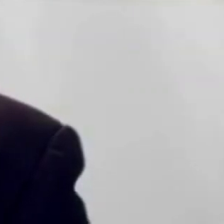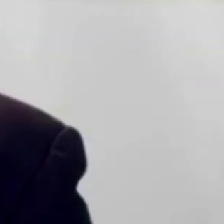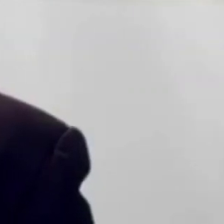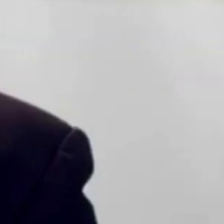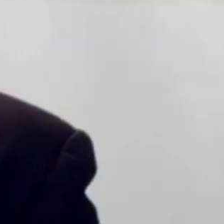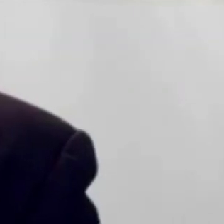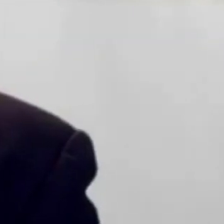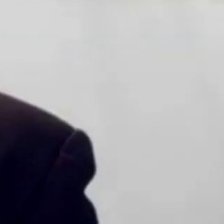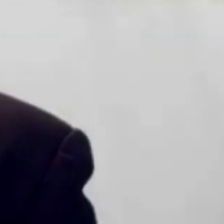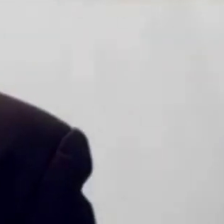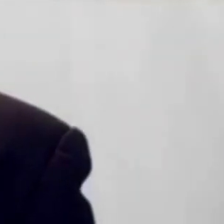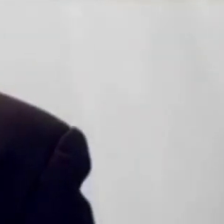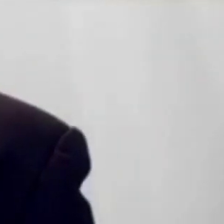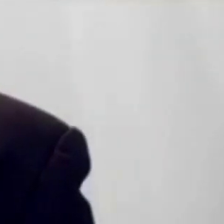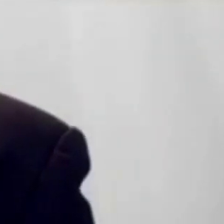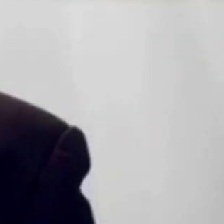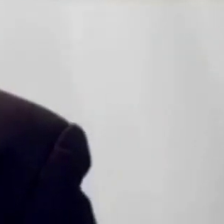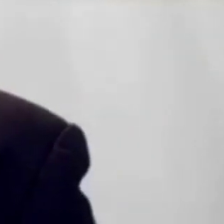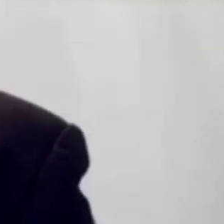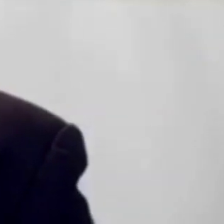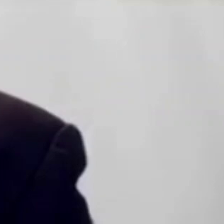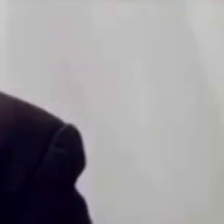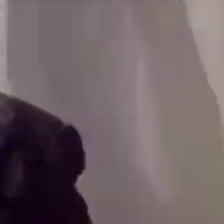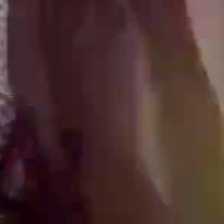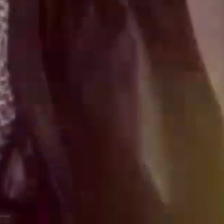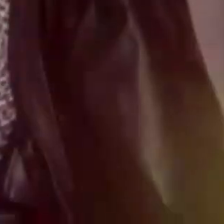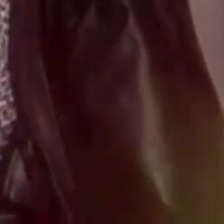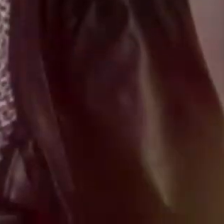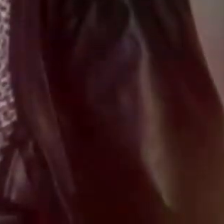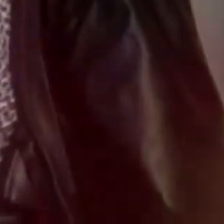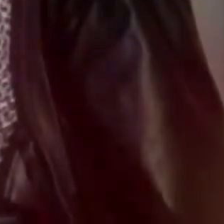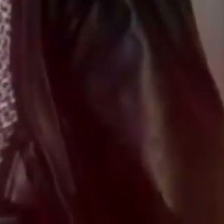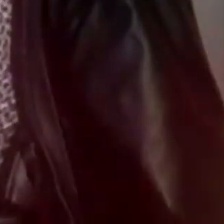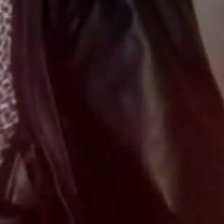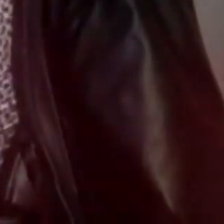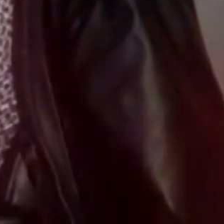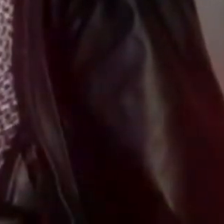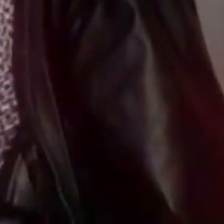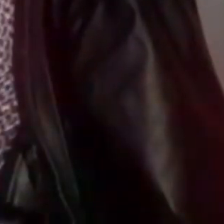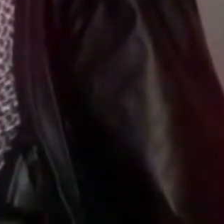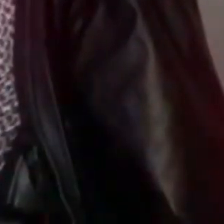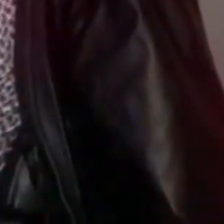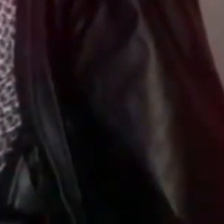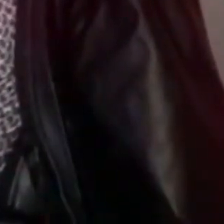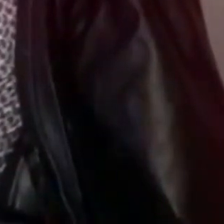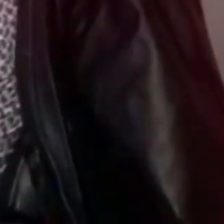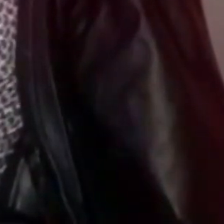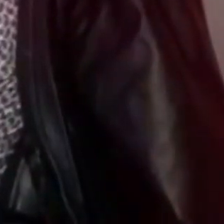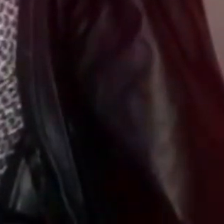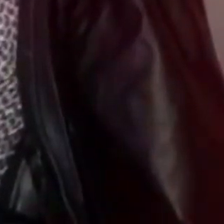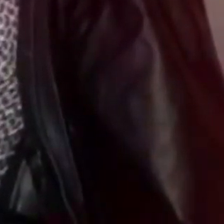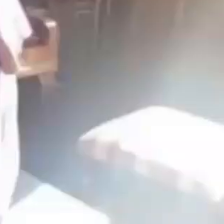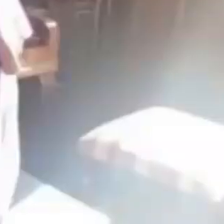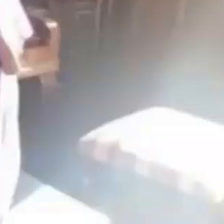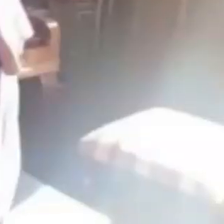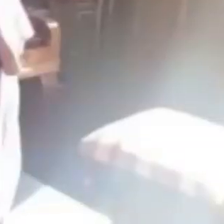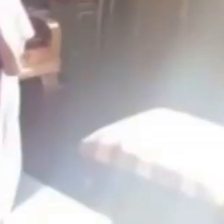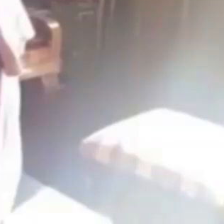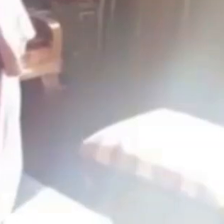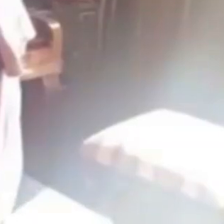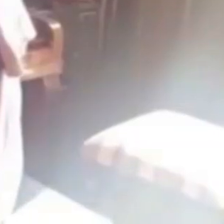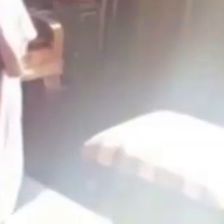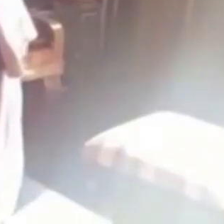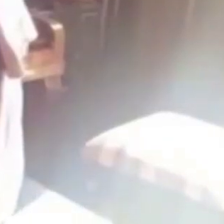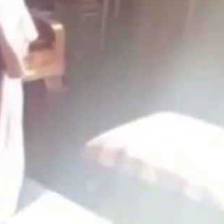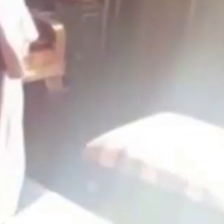via que a porcentagem era pouca ainda, que eu poderia desenvolver um potencial maior, e